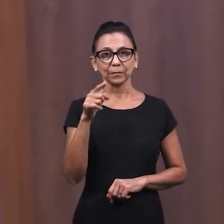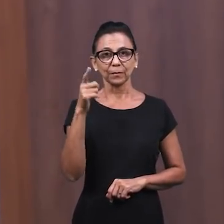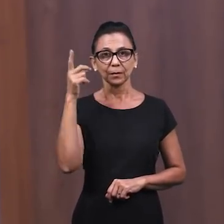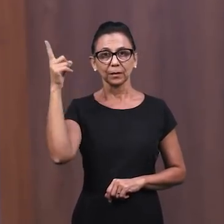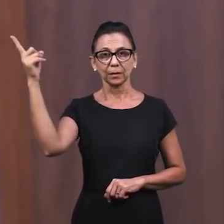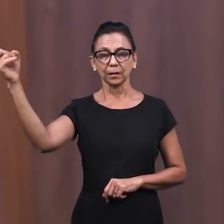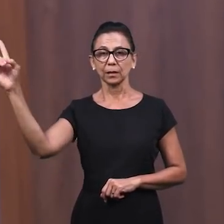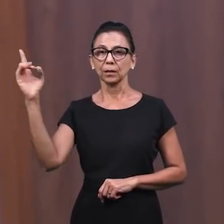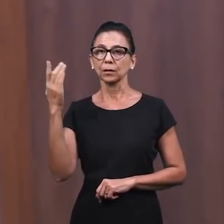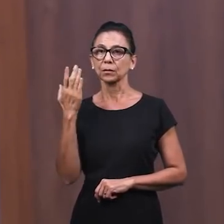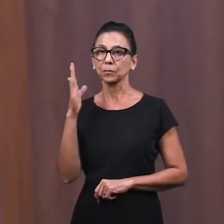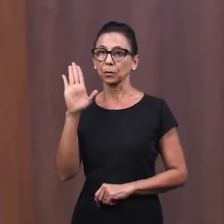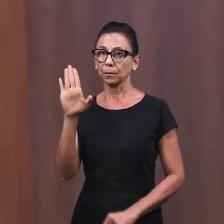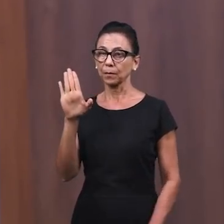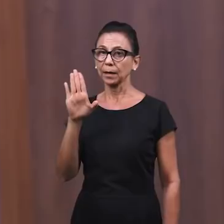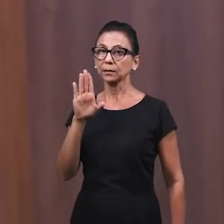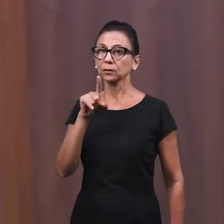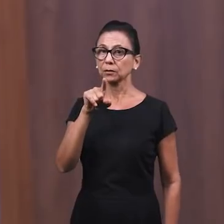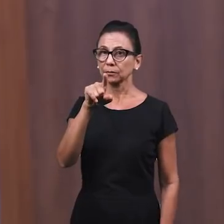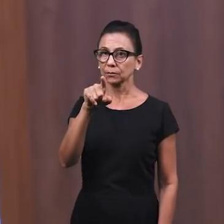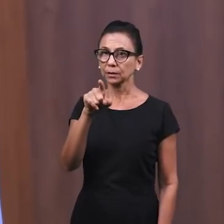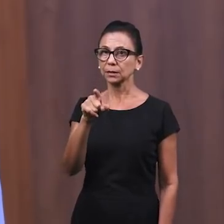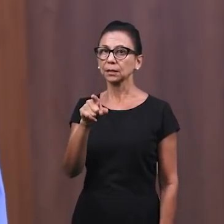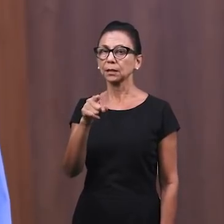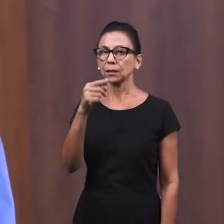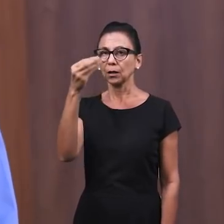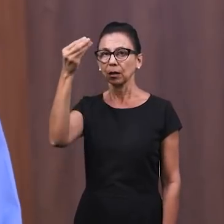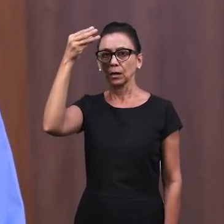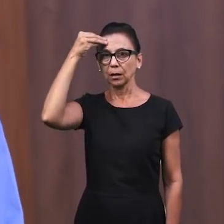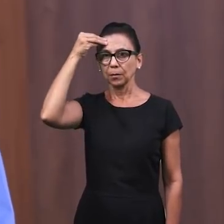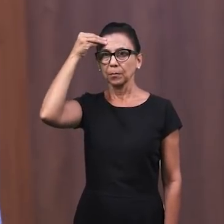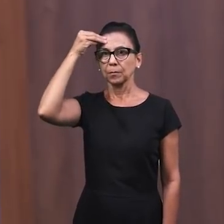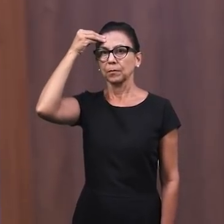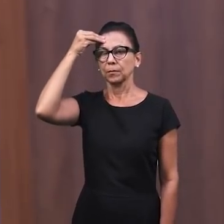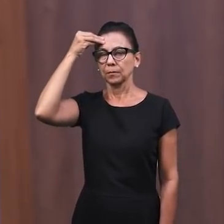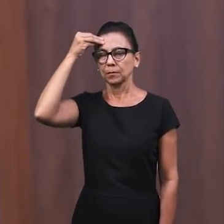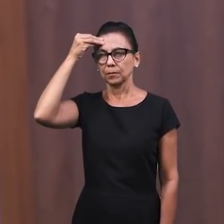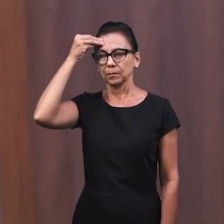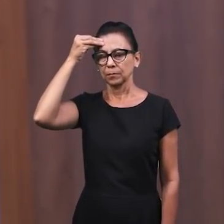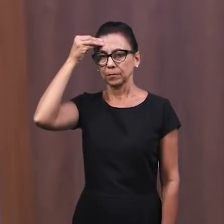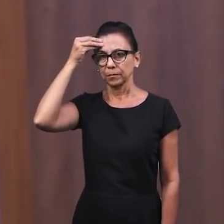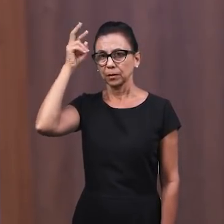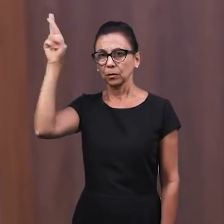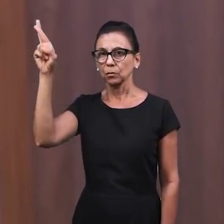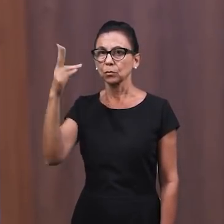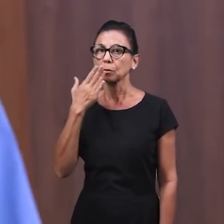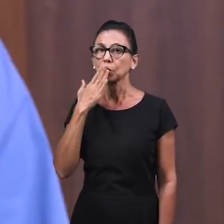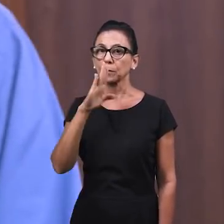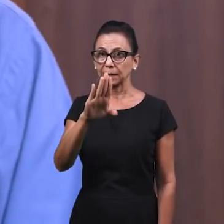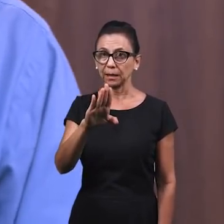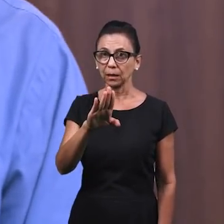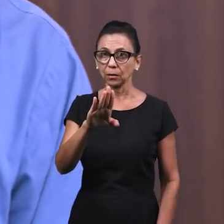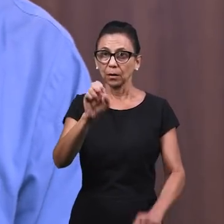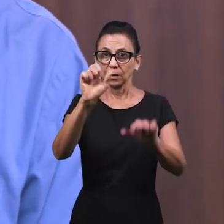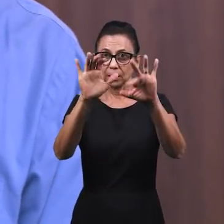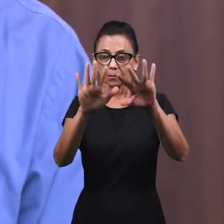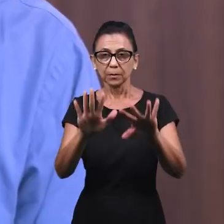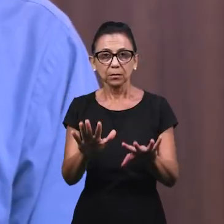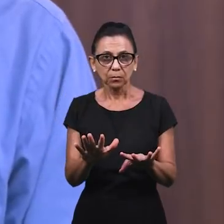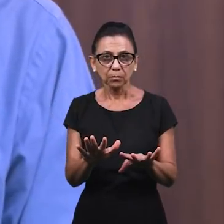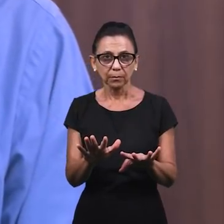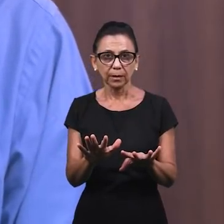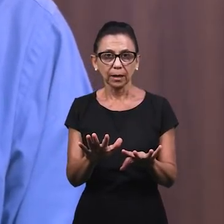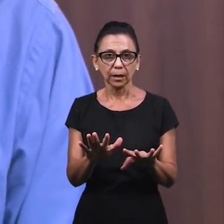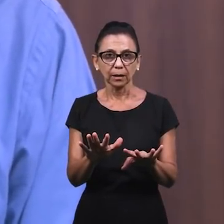promessas são para serem guardadas. Guarda a promessa no seu coração. Só te fez uma promessa de um chamado,